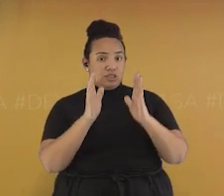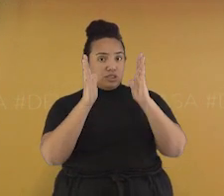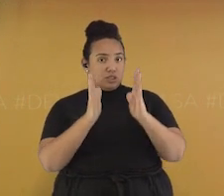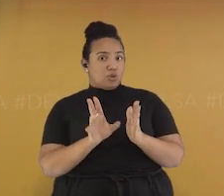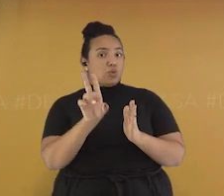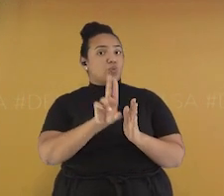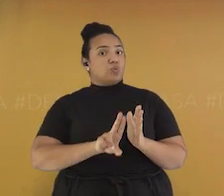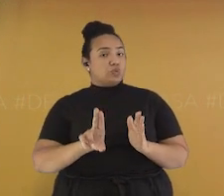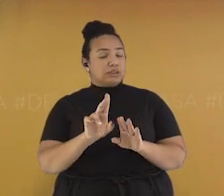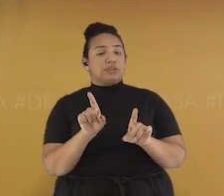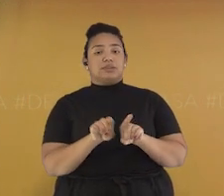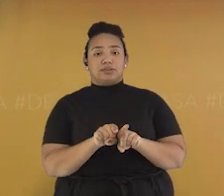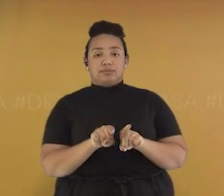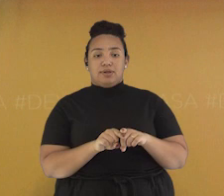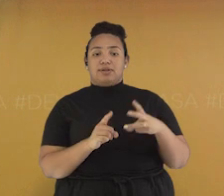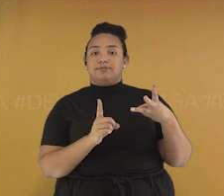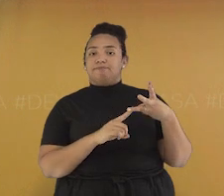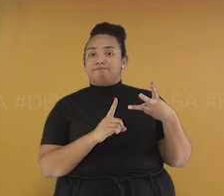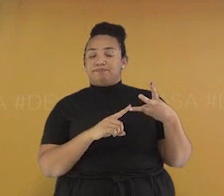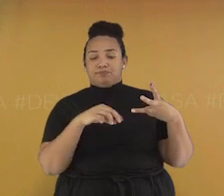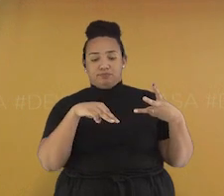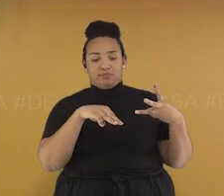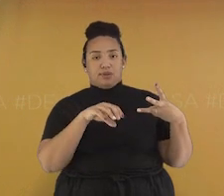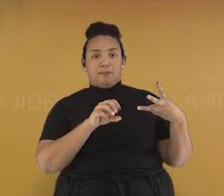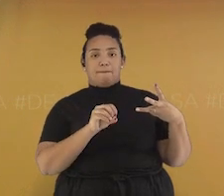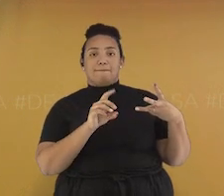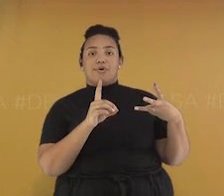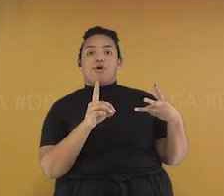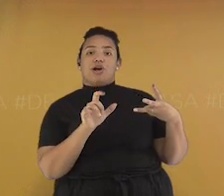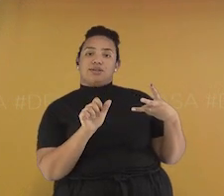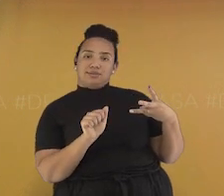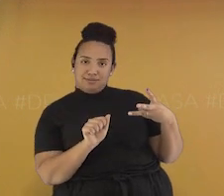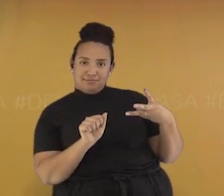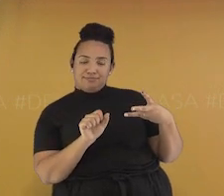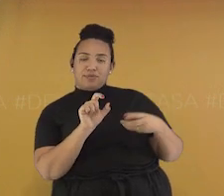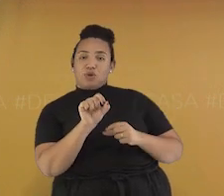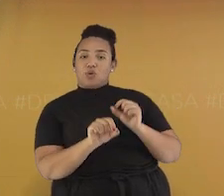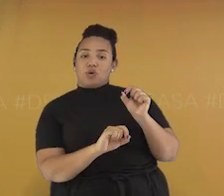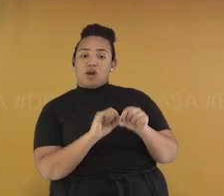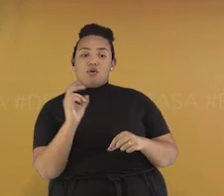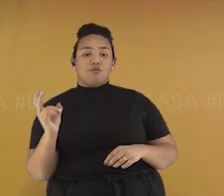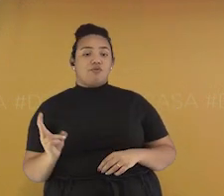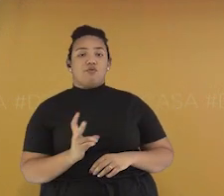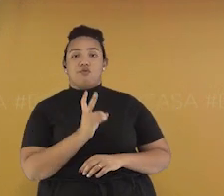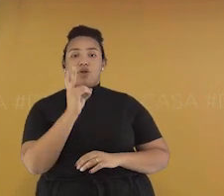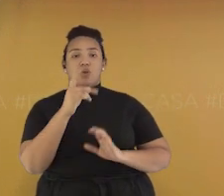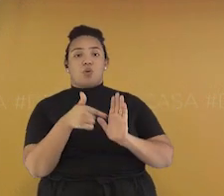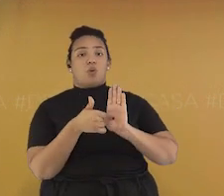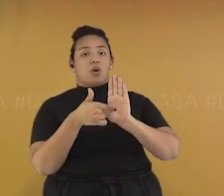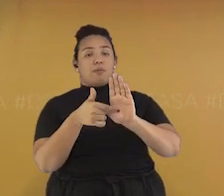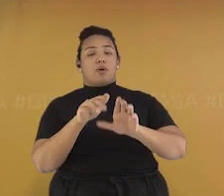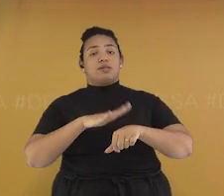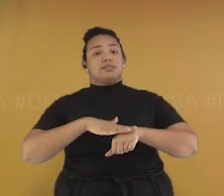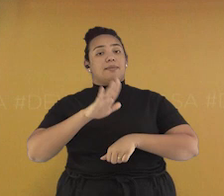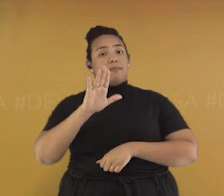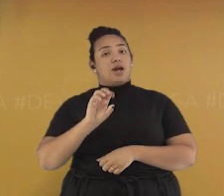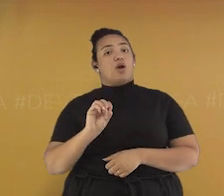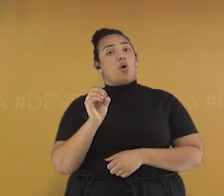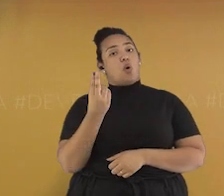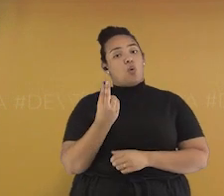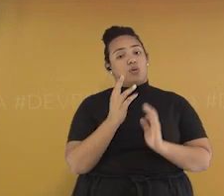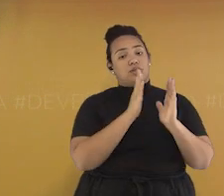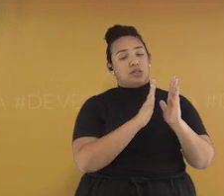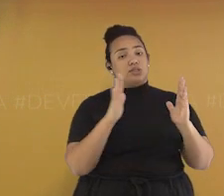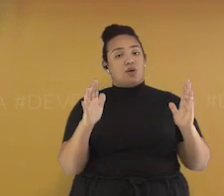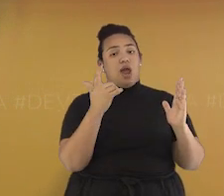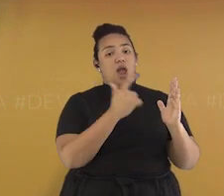de tendência central bastante utilizada é a moda. A moda vai ser o valor que mais aparece ou